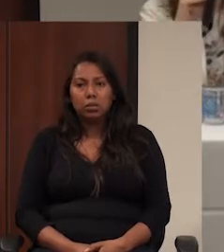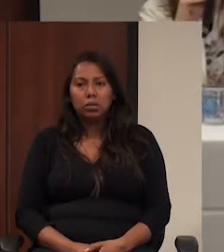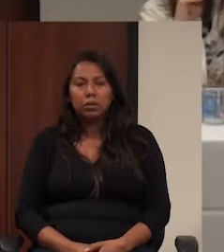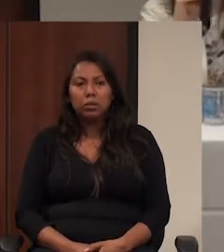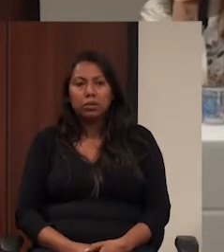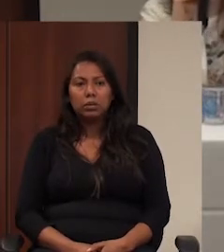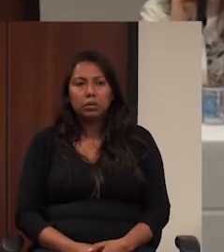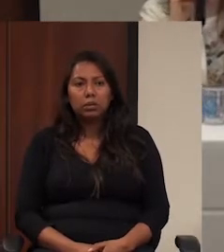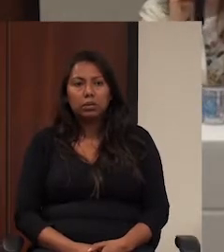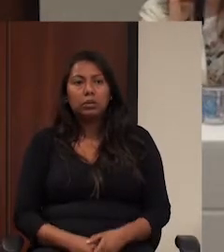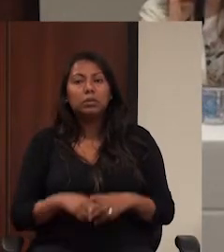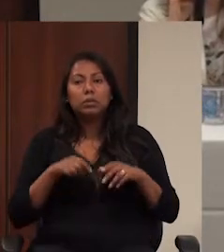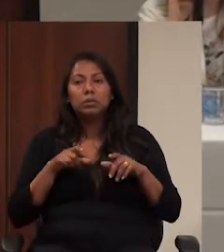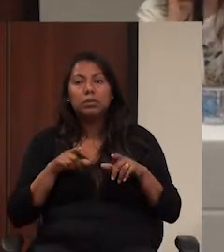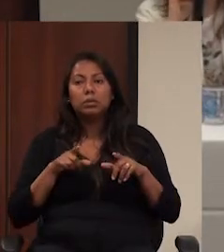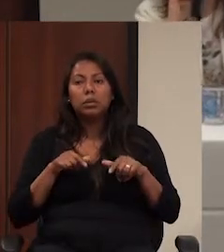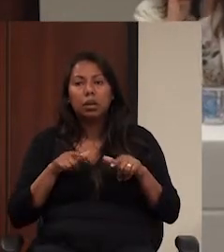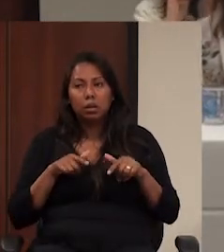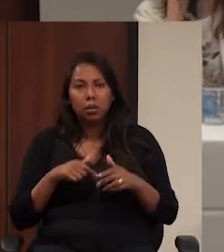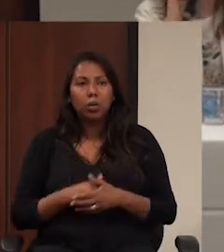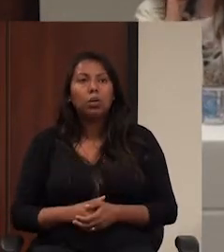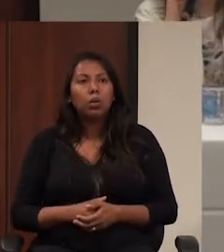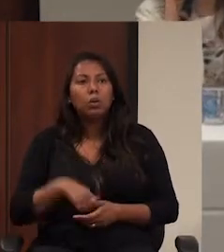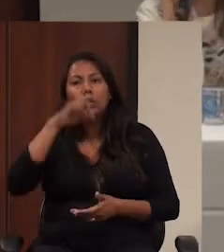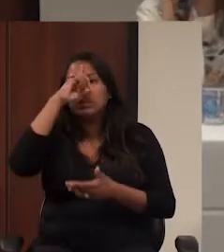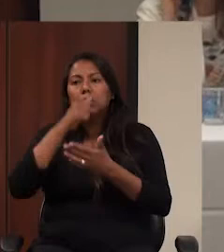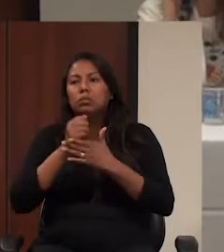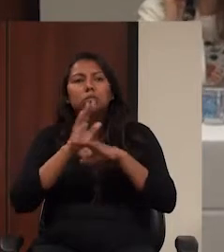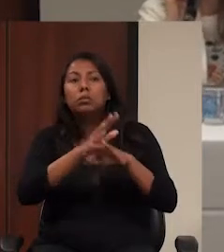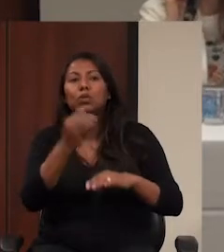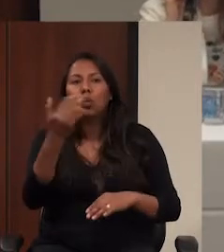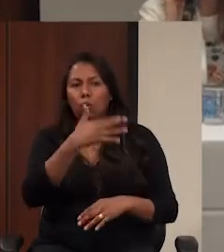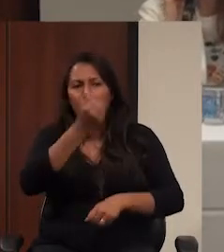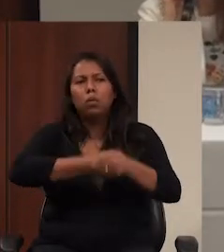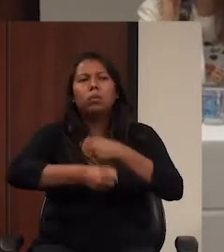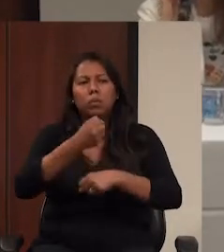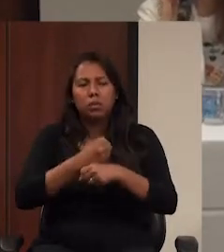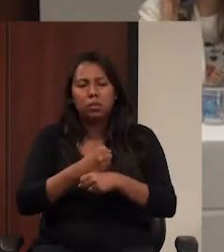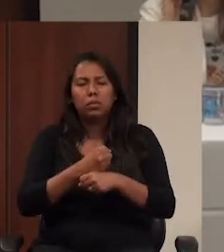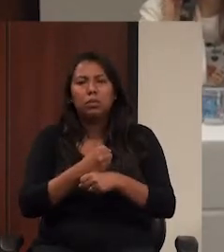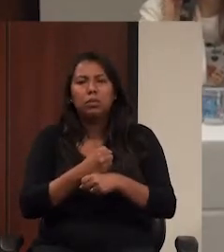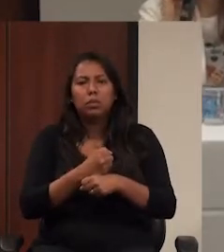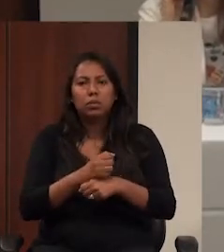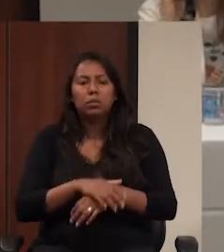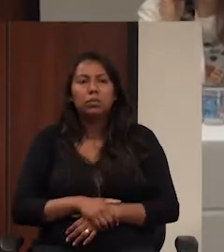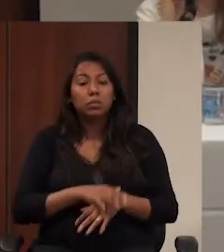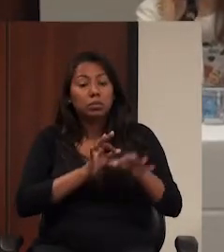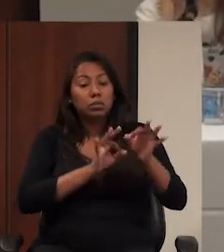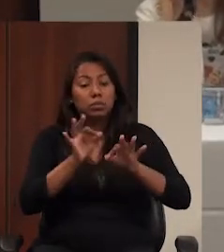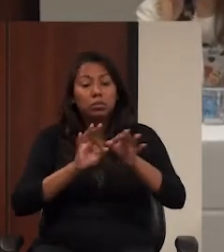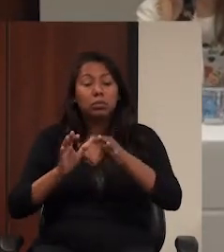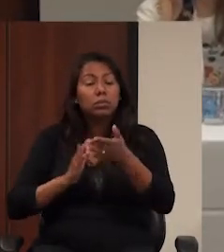situação em relação à tomada de decisão apoiada? Super novo, super recente, ano passado, o parlamento israelense